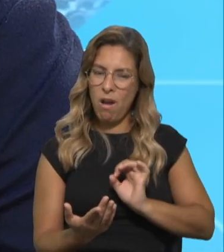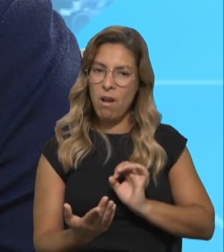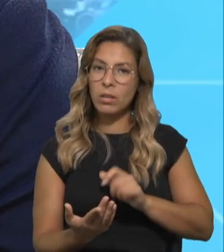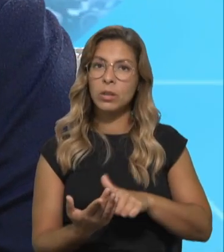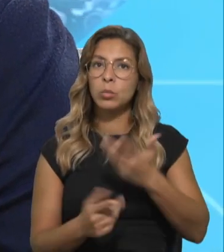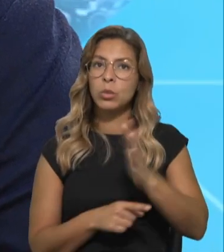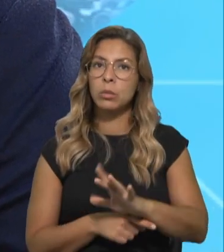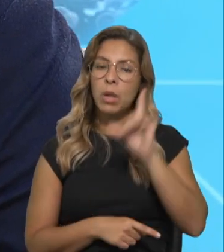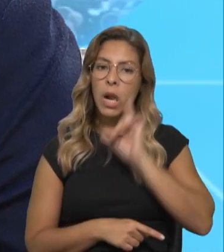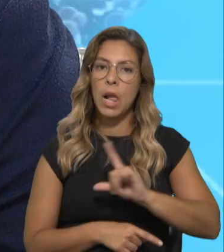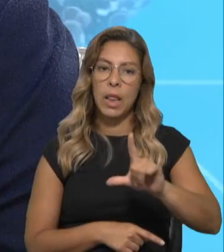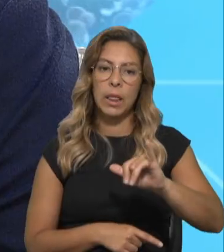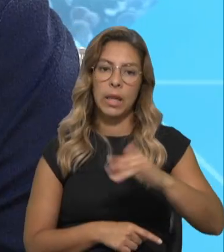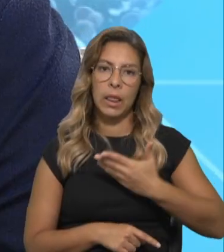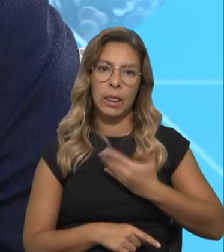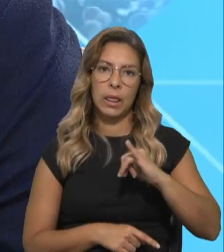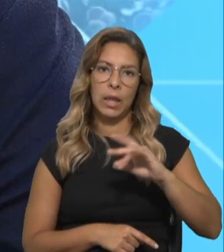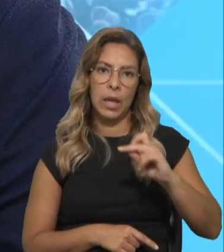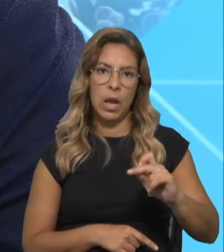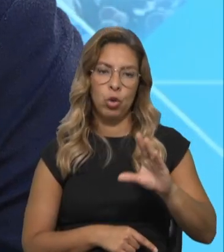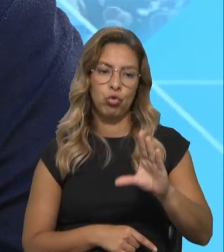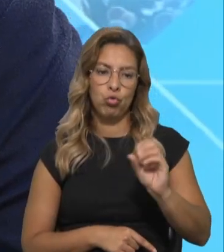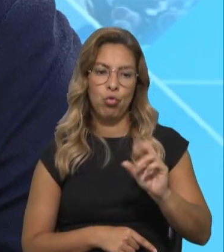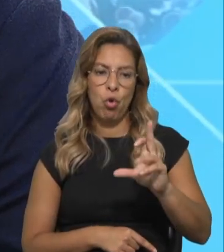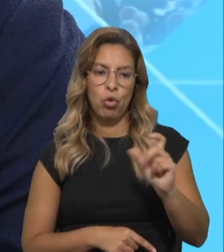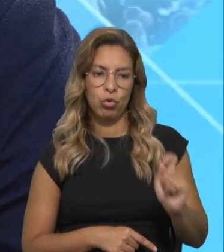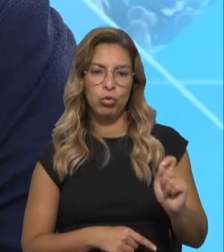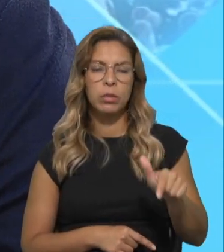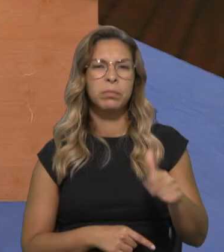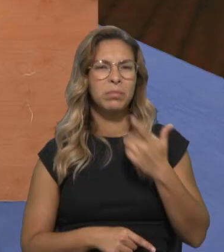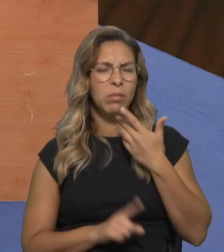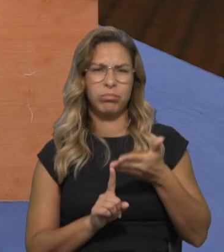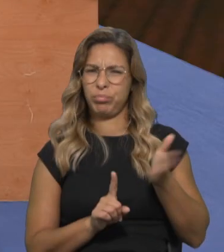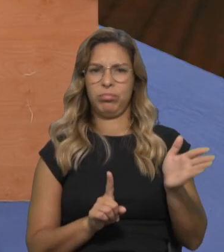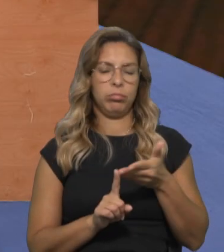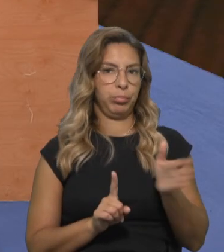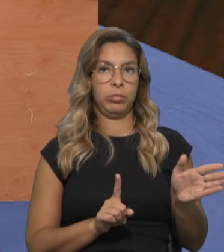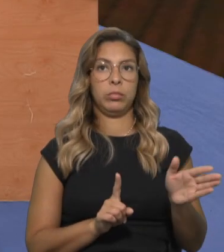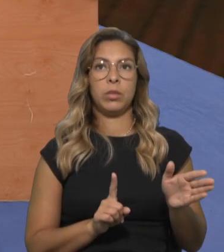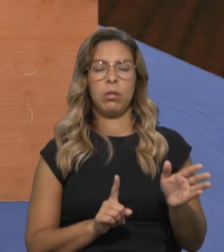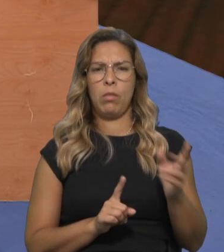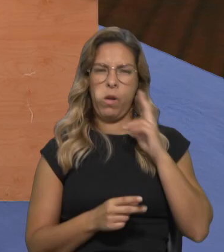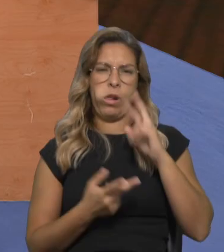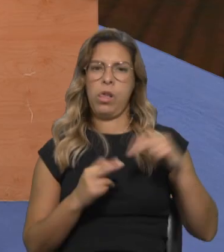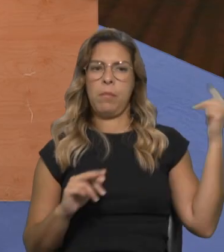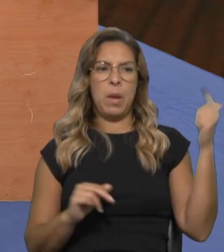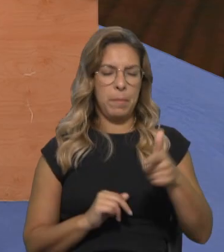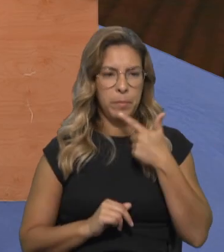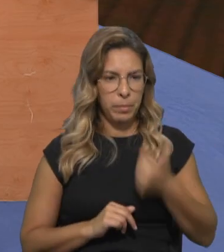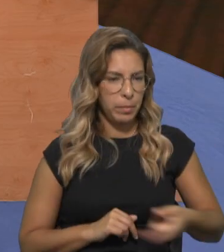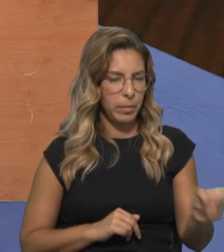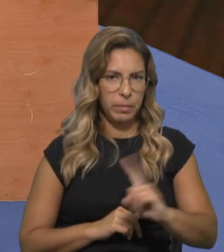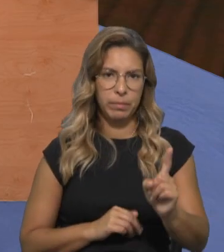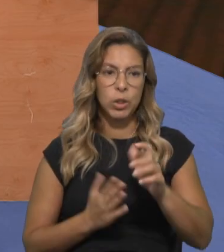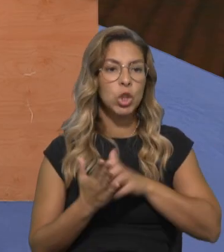Lídia Jorge, no 10 de junho, sim, houve extrapolações e houve muitas vezes falta de interpretação do que estava lá